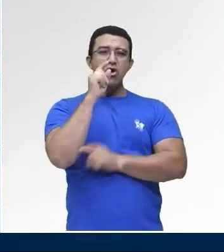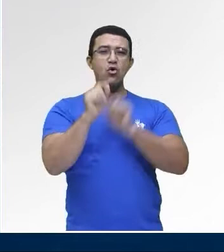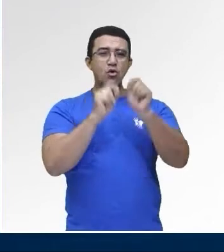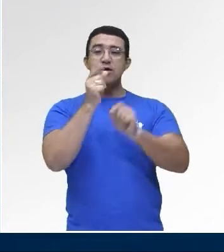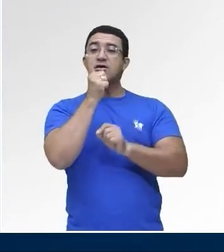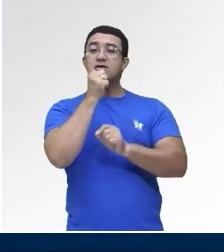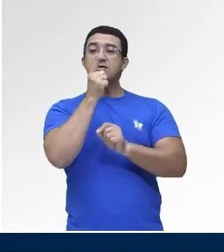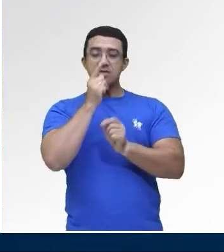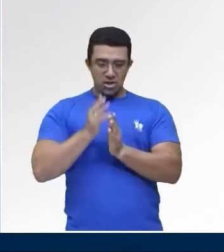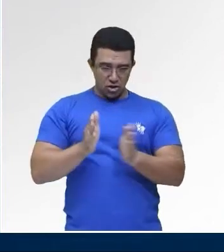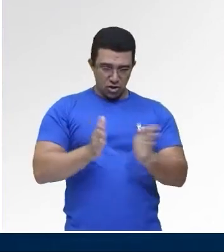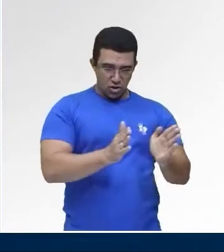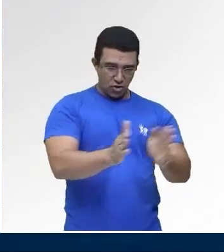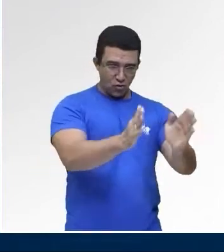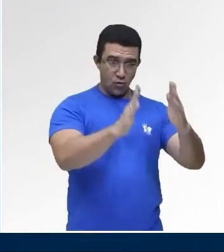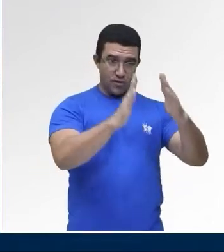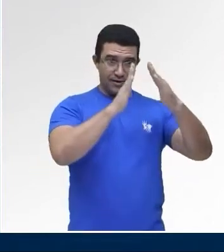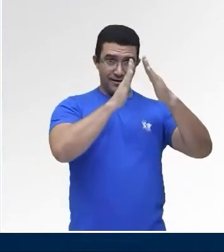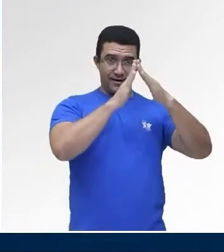entre as casas.